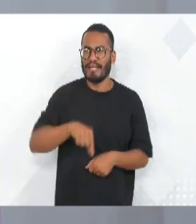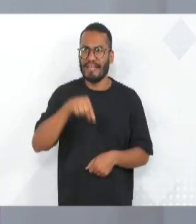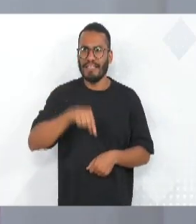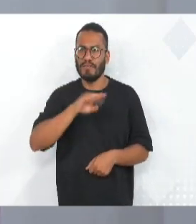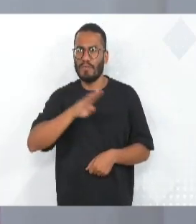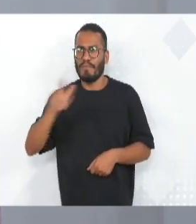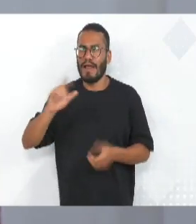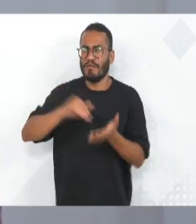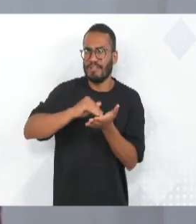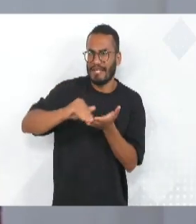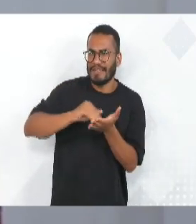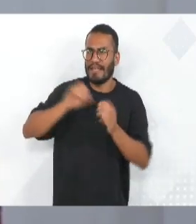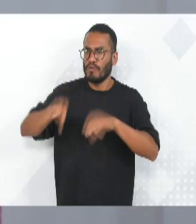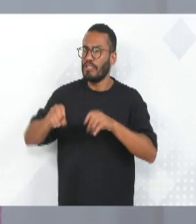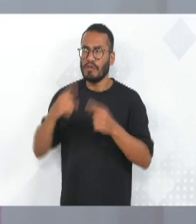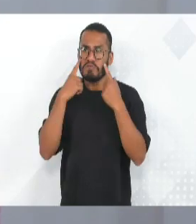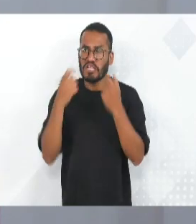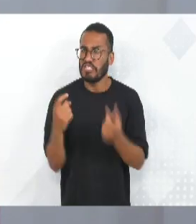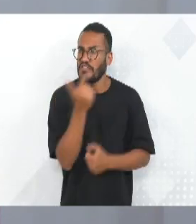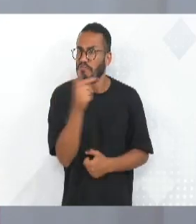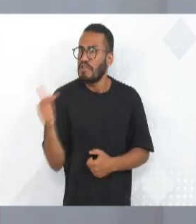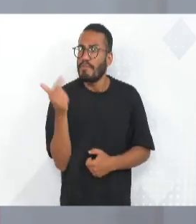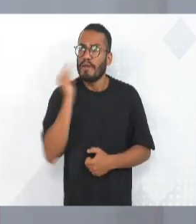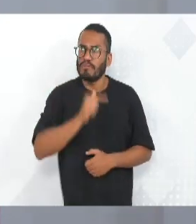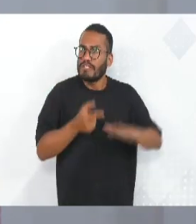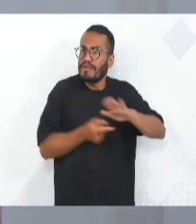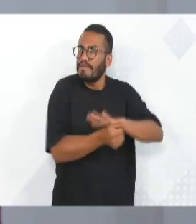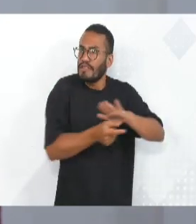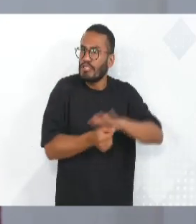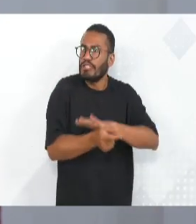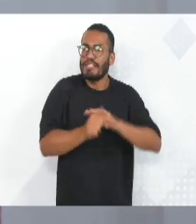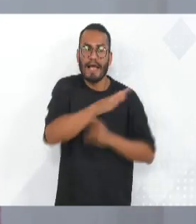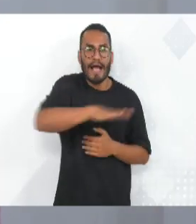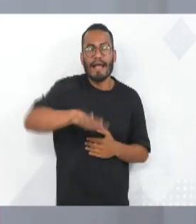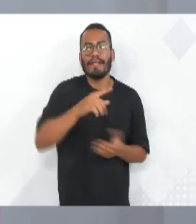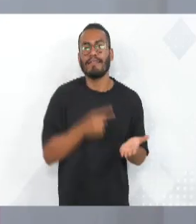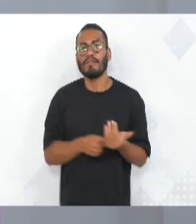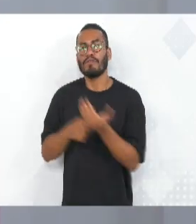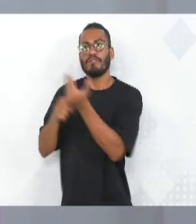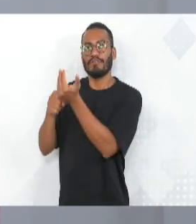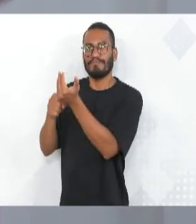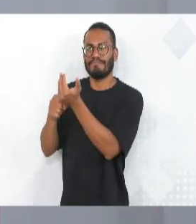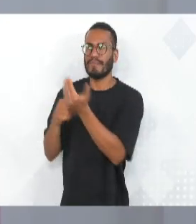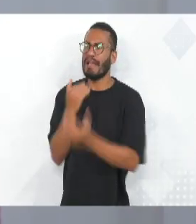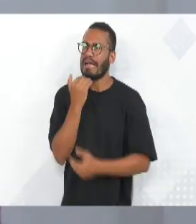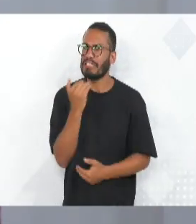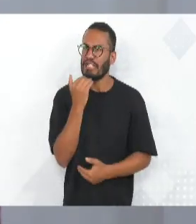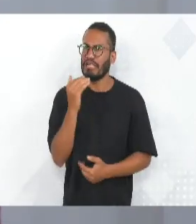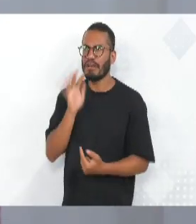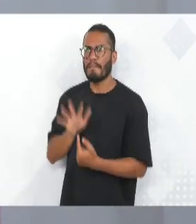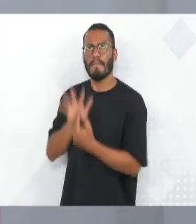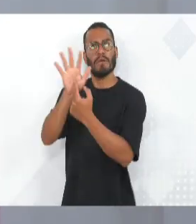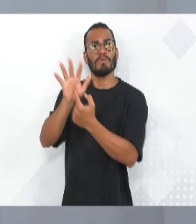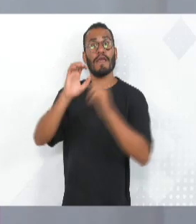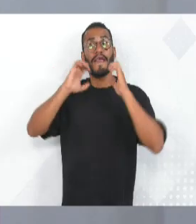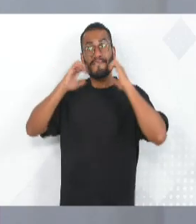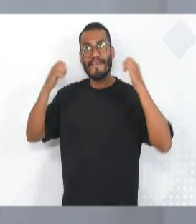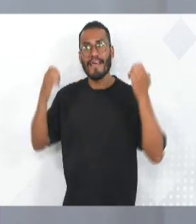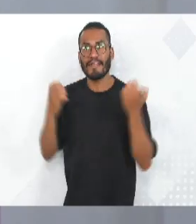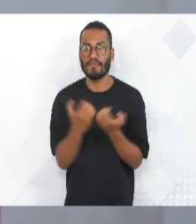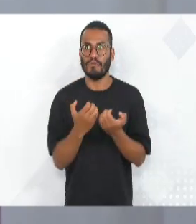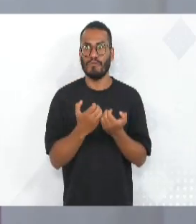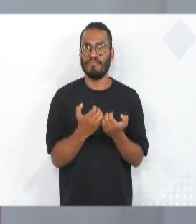não se interessa em fazer investimentos na área tecnológica não adianta aparecer lá nos eventos